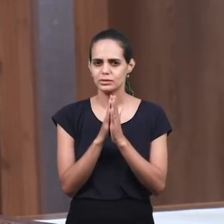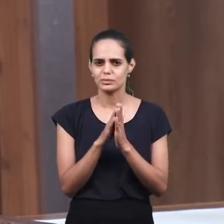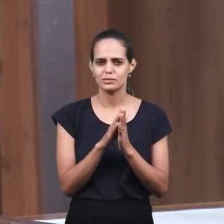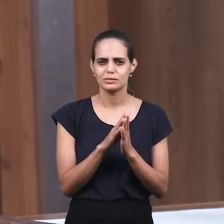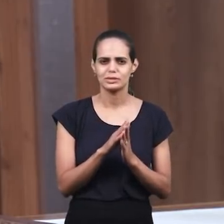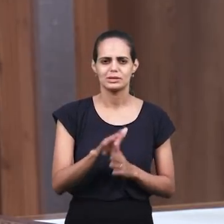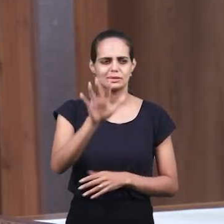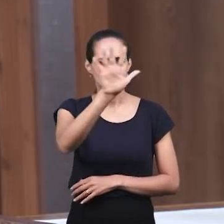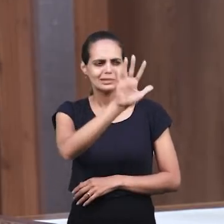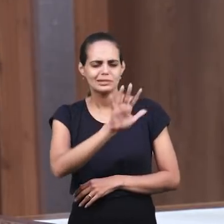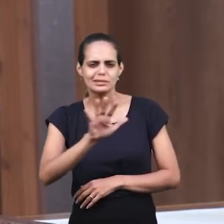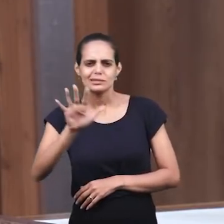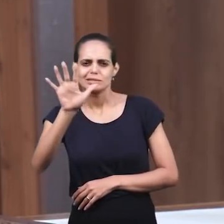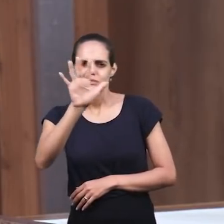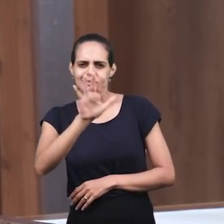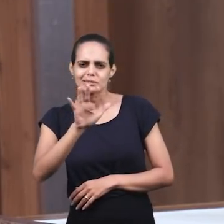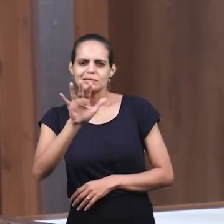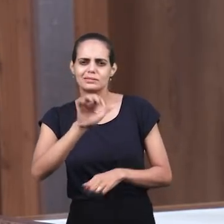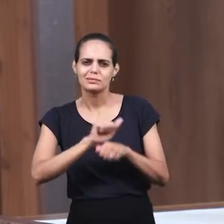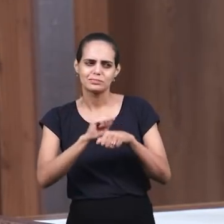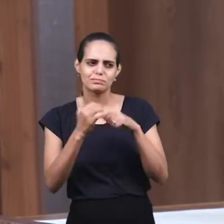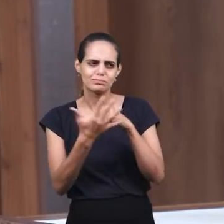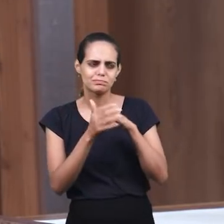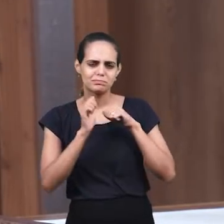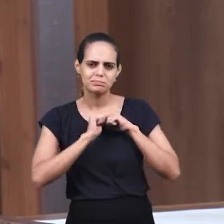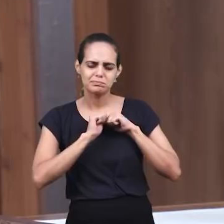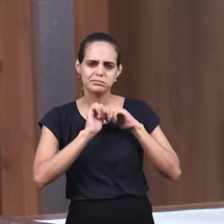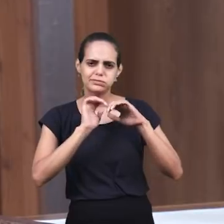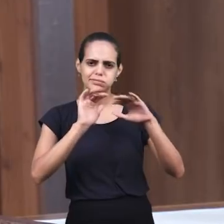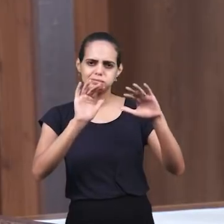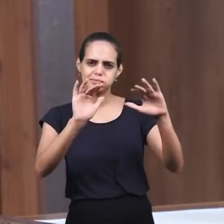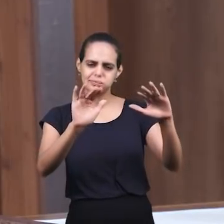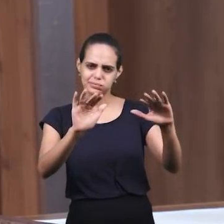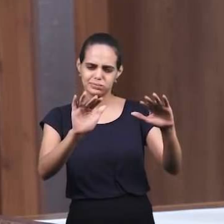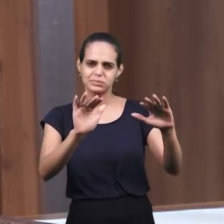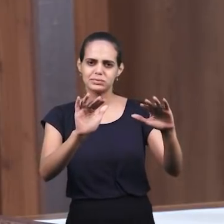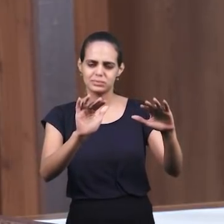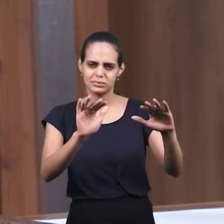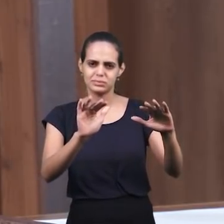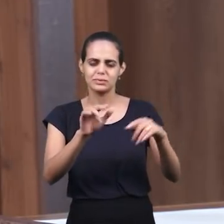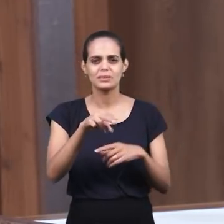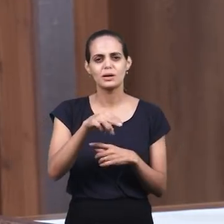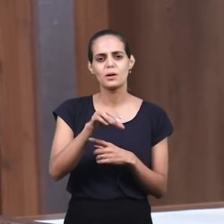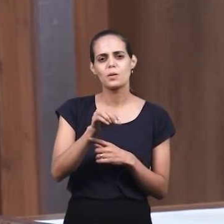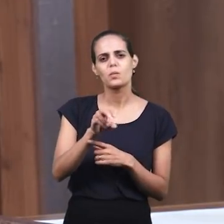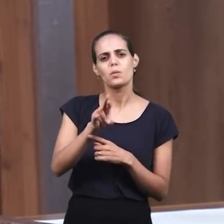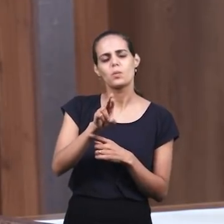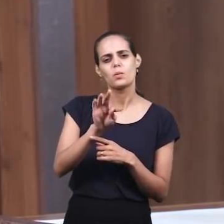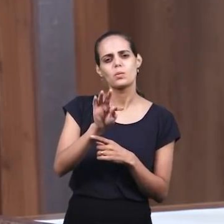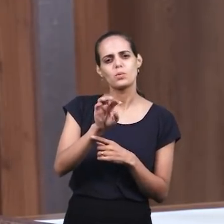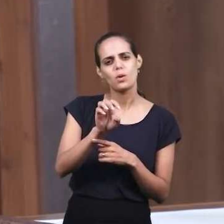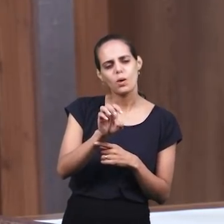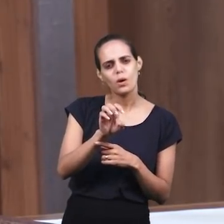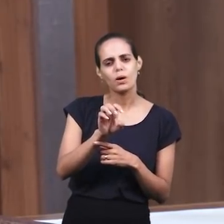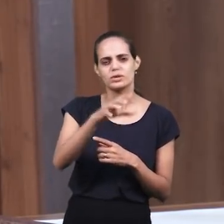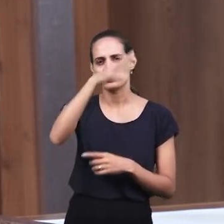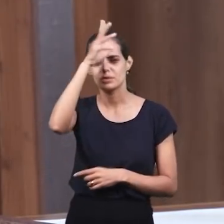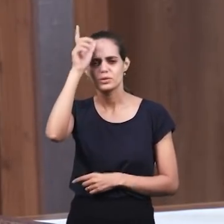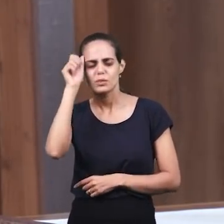regiões que estão sendo mais afetadas nessa fase da pandemia. Nossos irmãos, sobretudo do norte do Brasil,